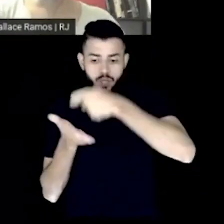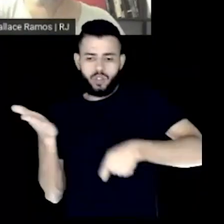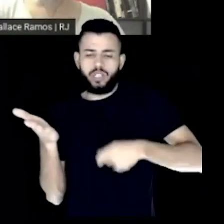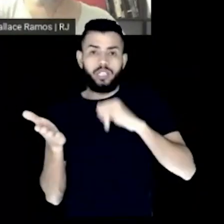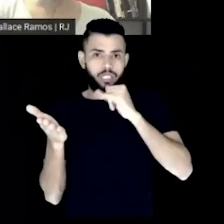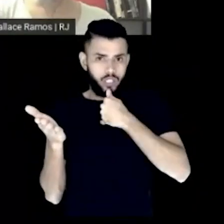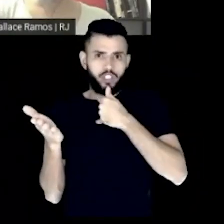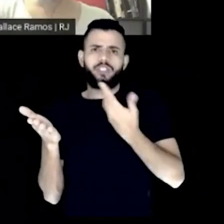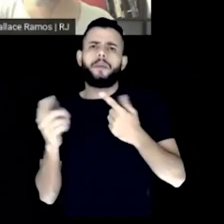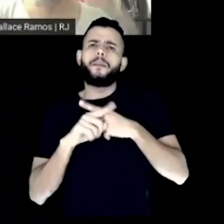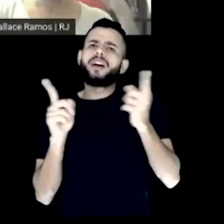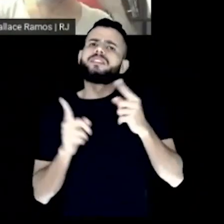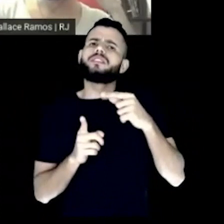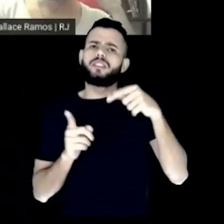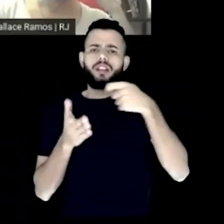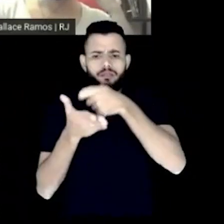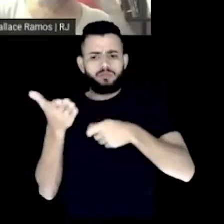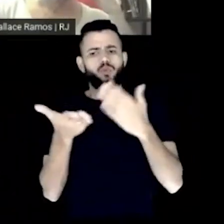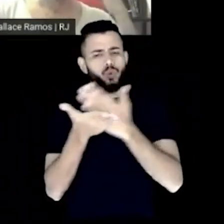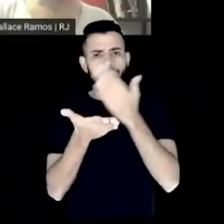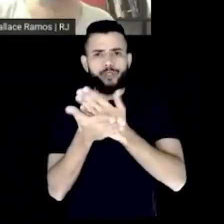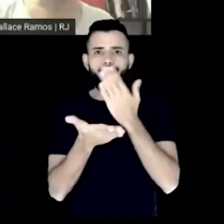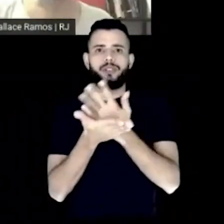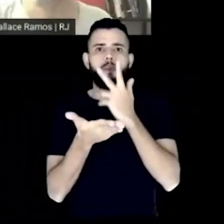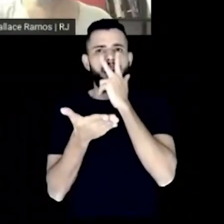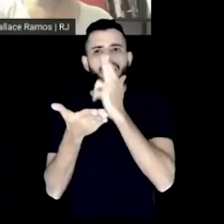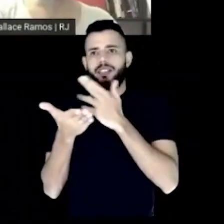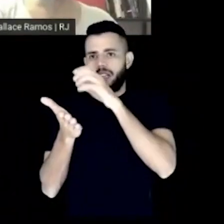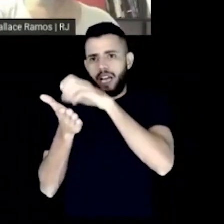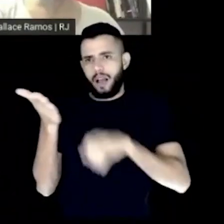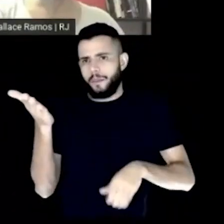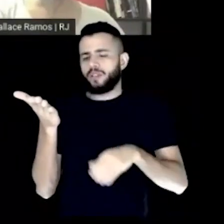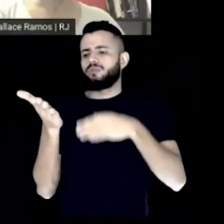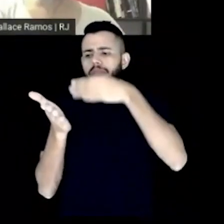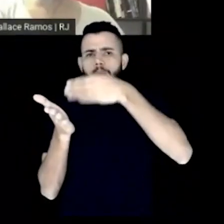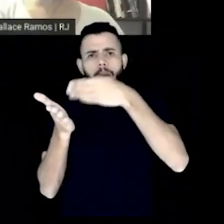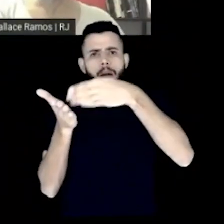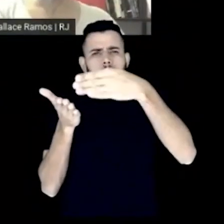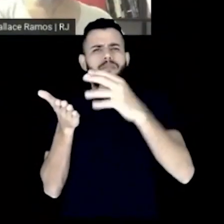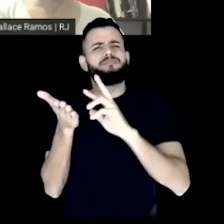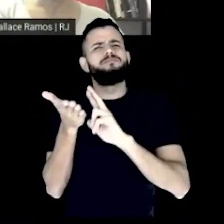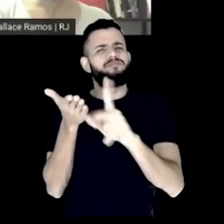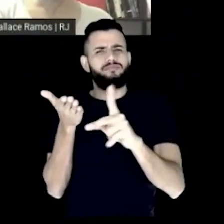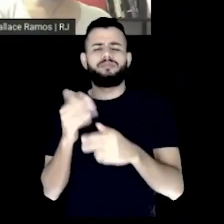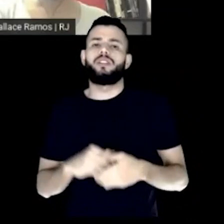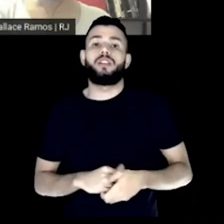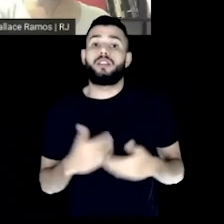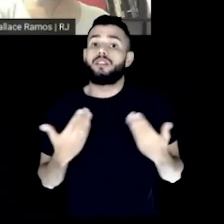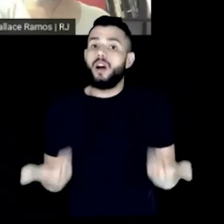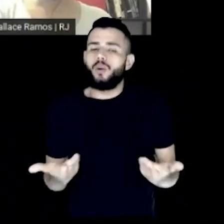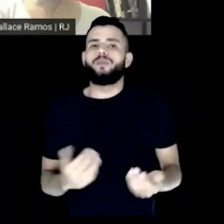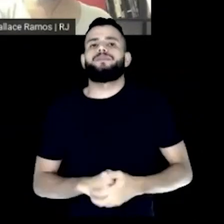o escritor fica triste quando corta, mas ela realmente tinha uma questão de ritmo total do livro, que quebrava muito aquele capítulo.